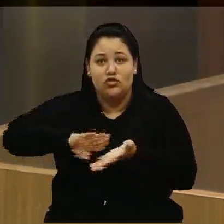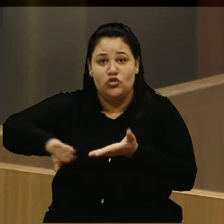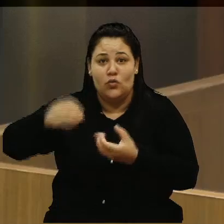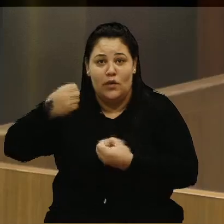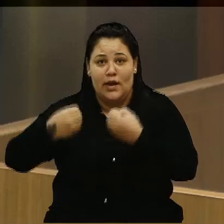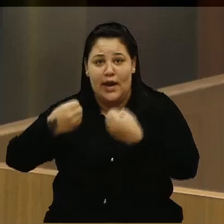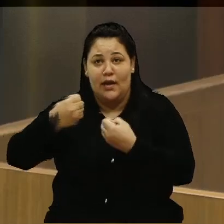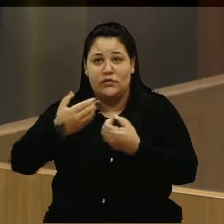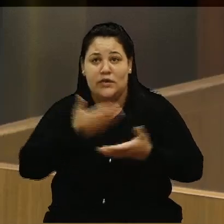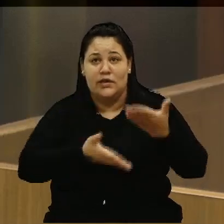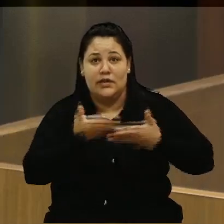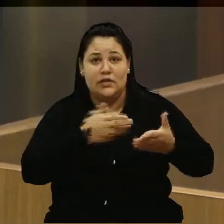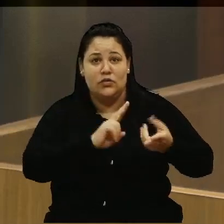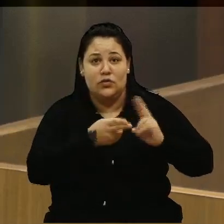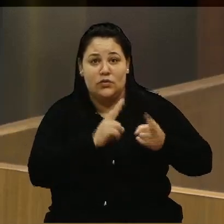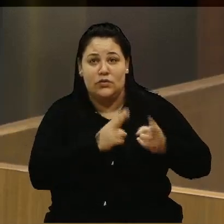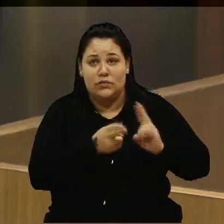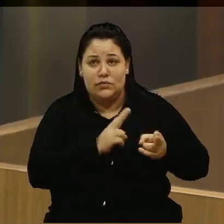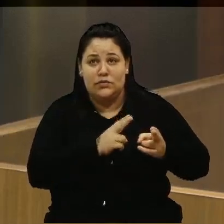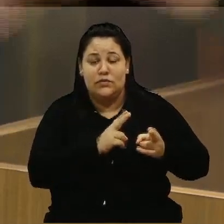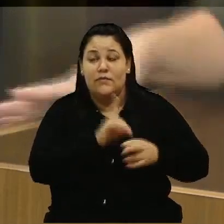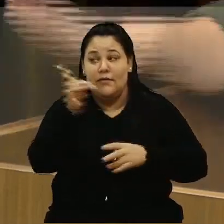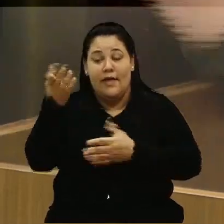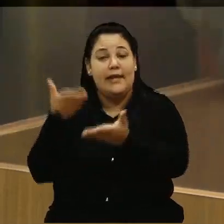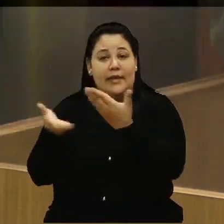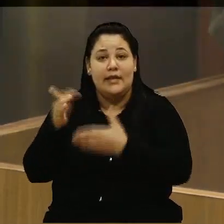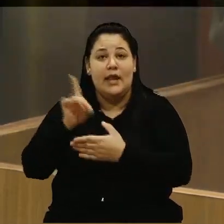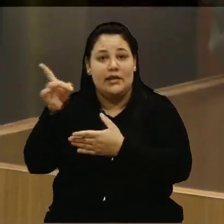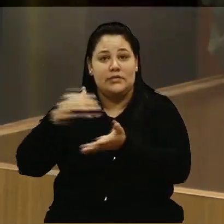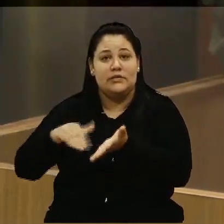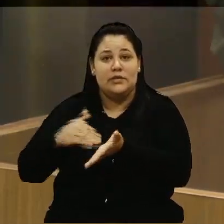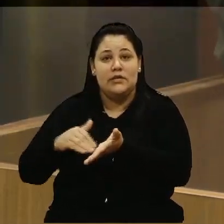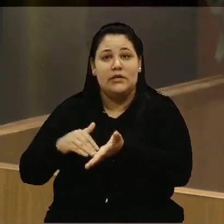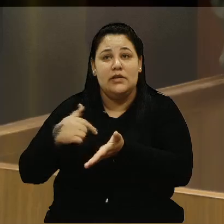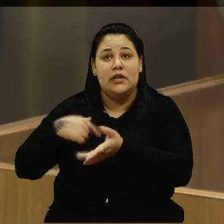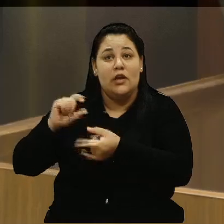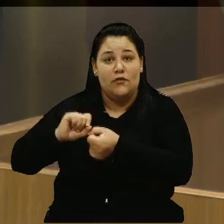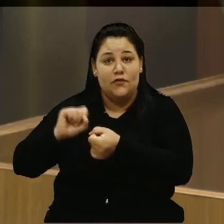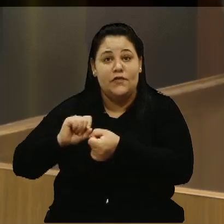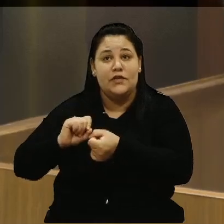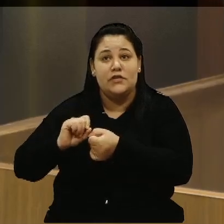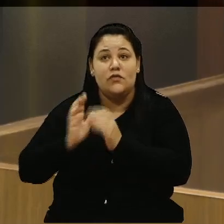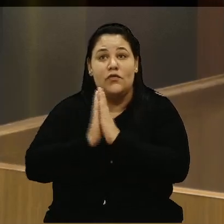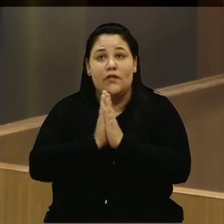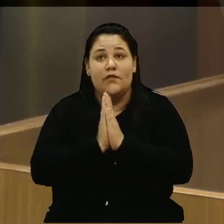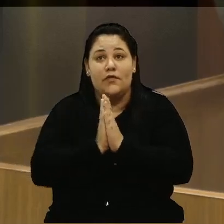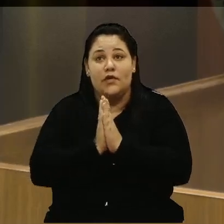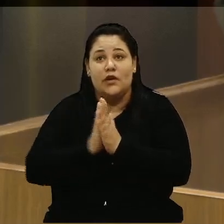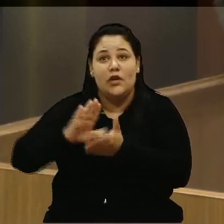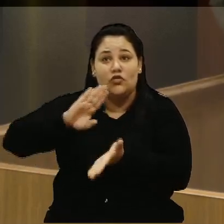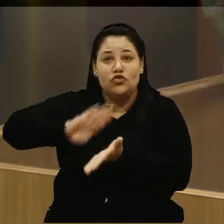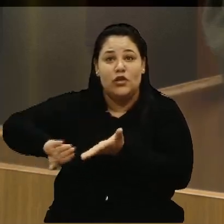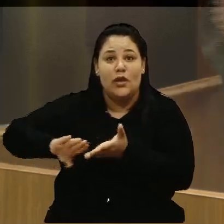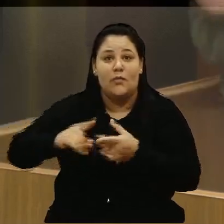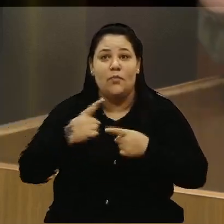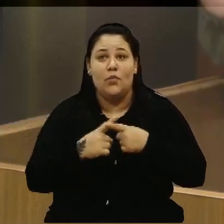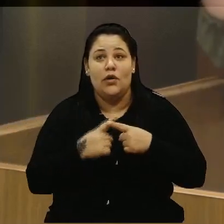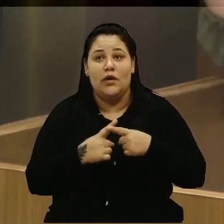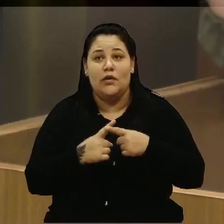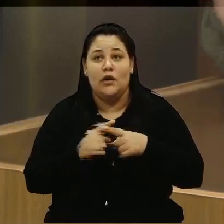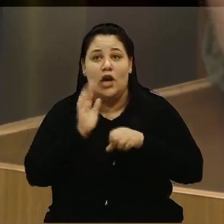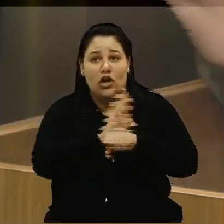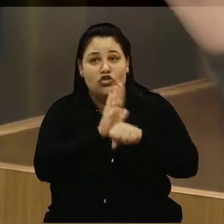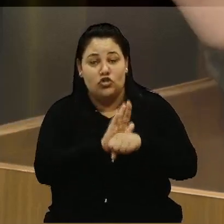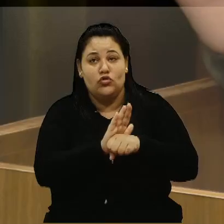ele está atendendo aqui no urbanismo, mas vai atender lá a secretaria. Eu disse que ainda fiz um favor, tirei o castramóvel de lá. Porque se não fosse, a gente ajudou